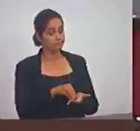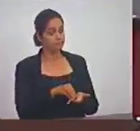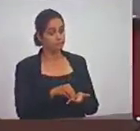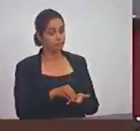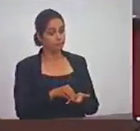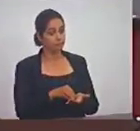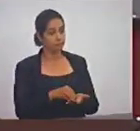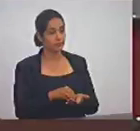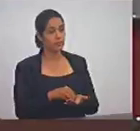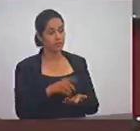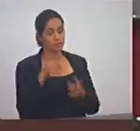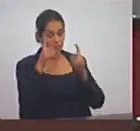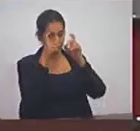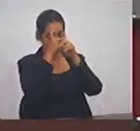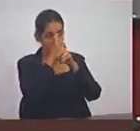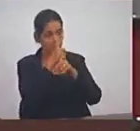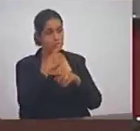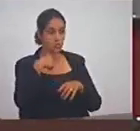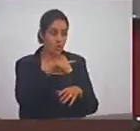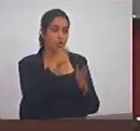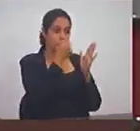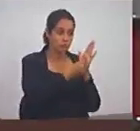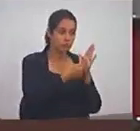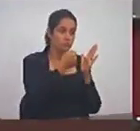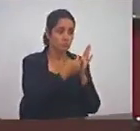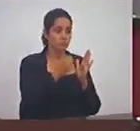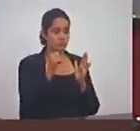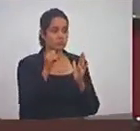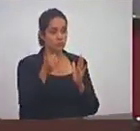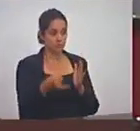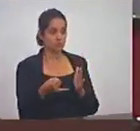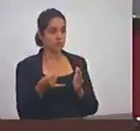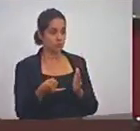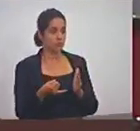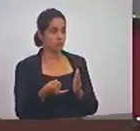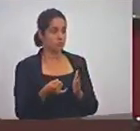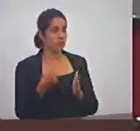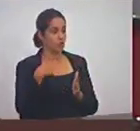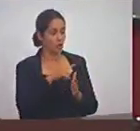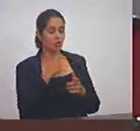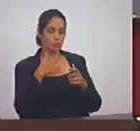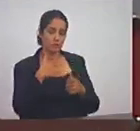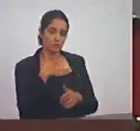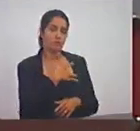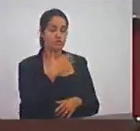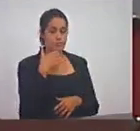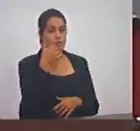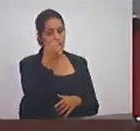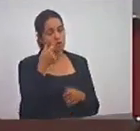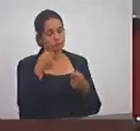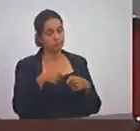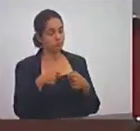nossa reivindicação e a nossa cobrança com relação à nossa saúde. E também